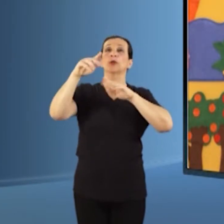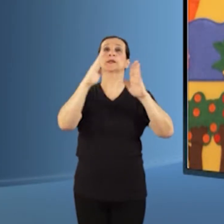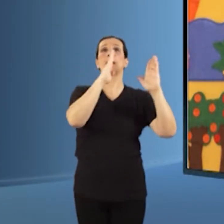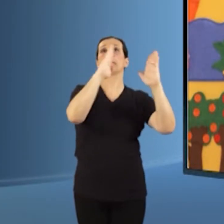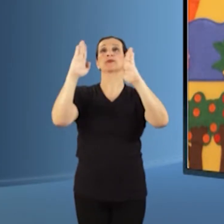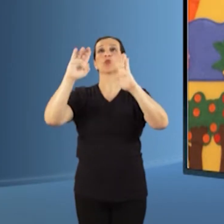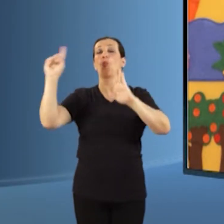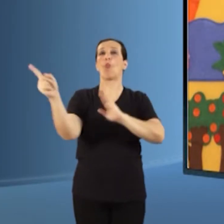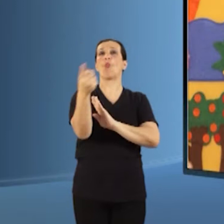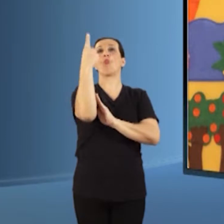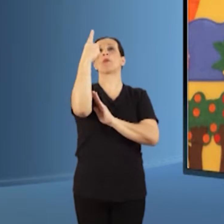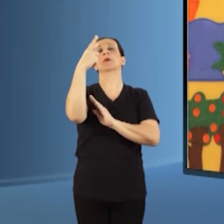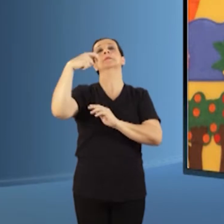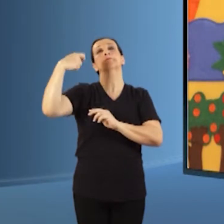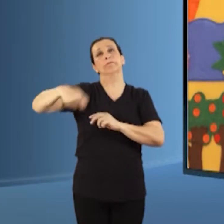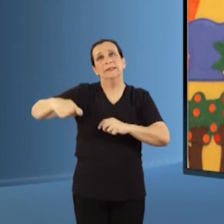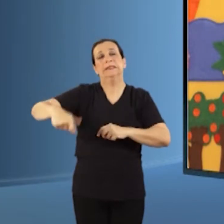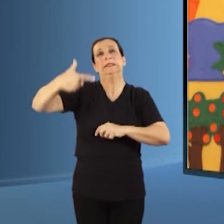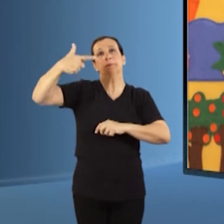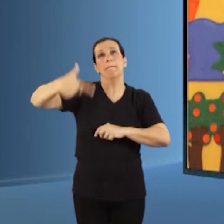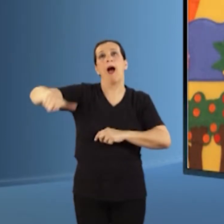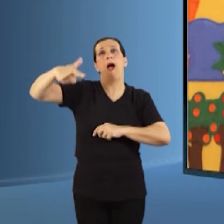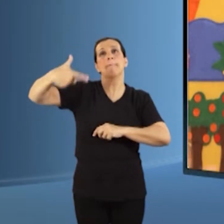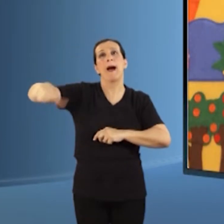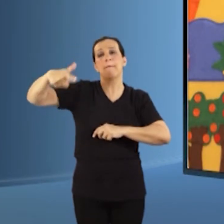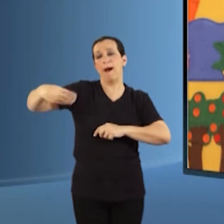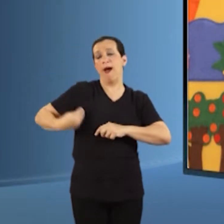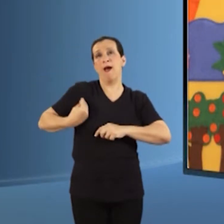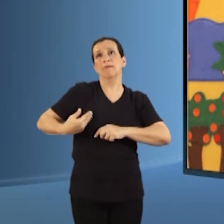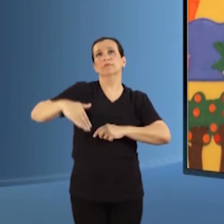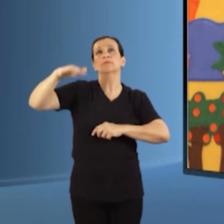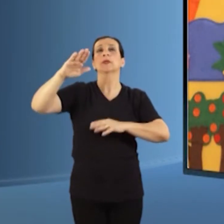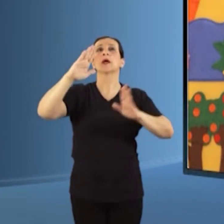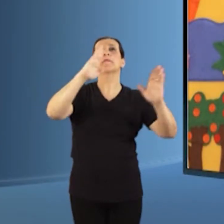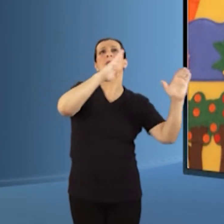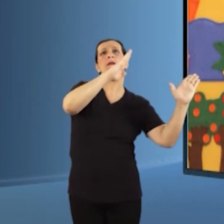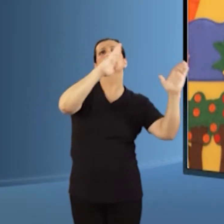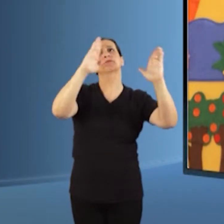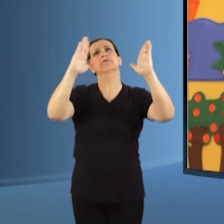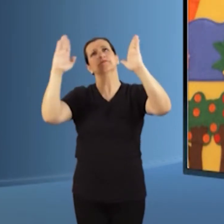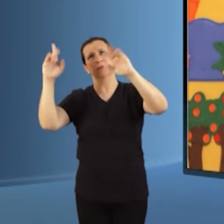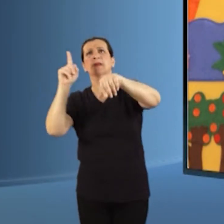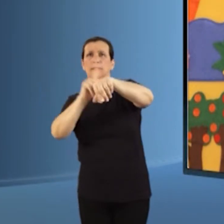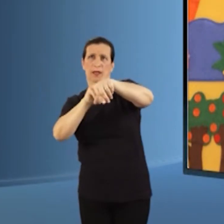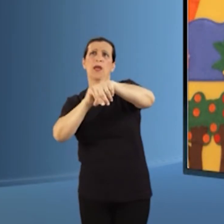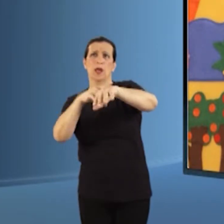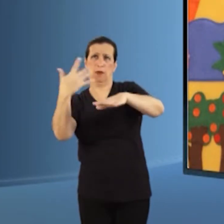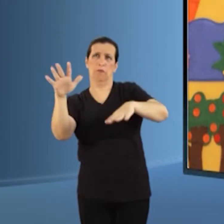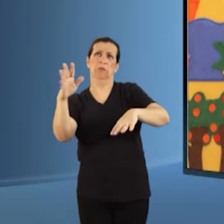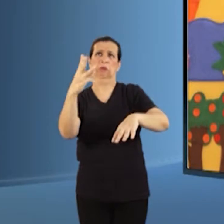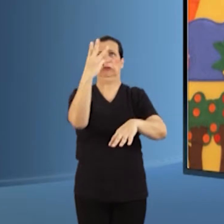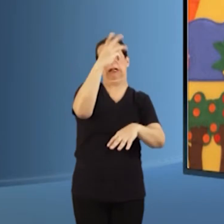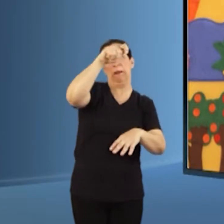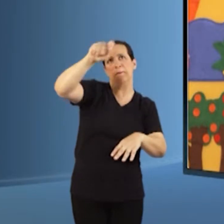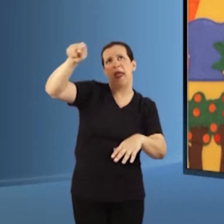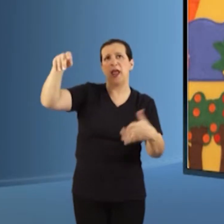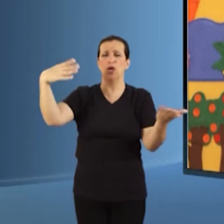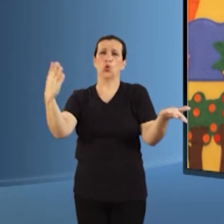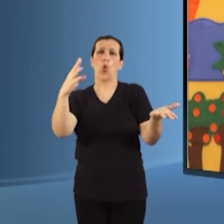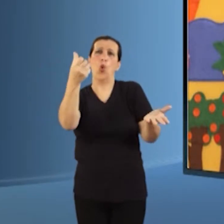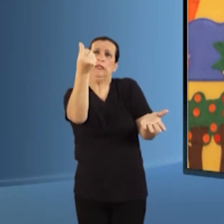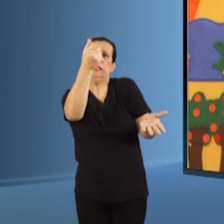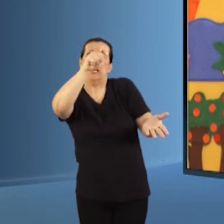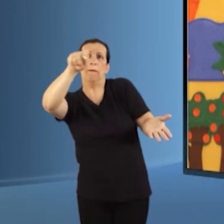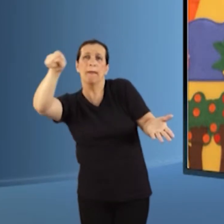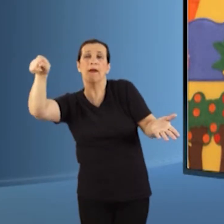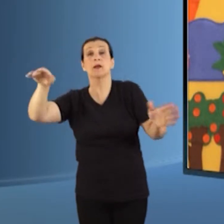a programação não é uma única, ela tem que ser refeita ao longo da vida em intervalos periódicos, a cada